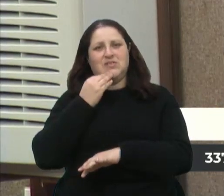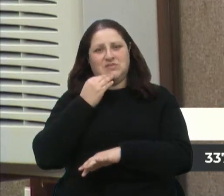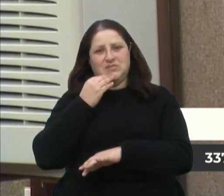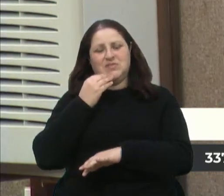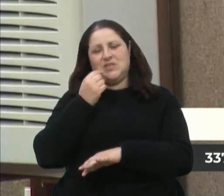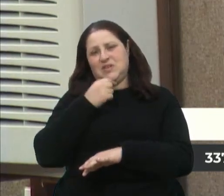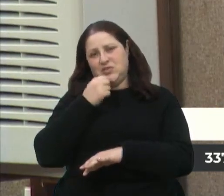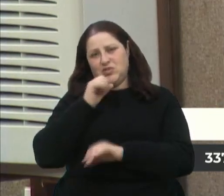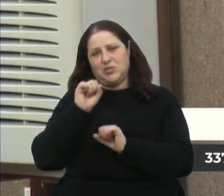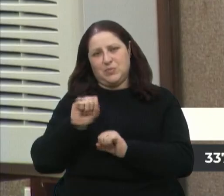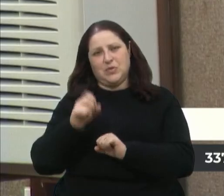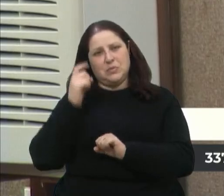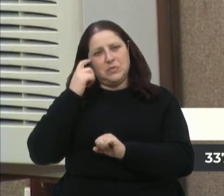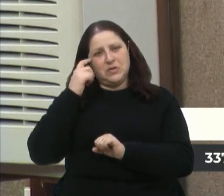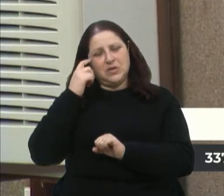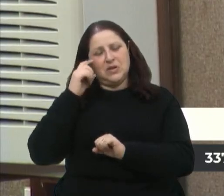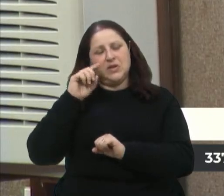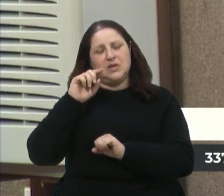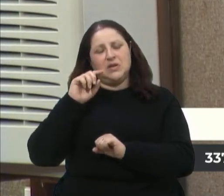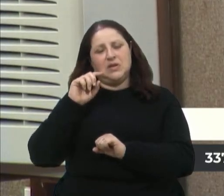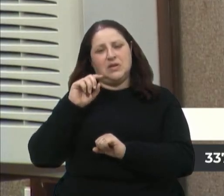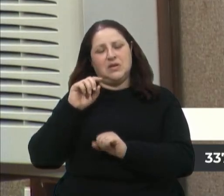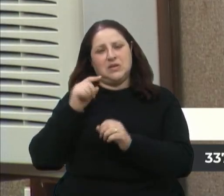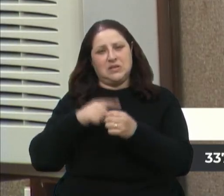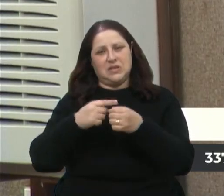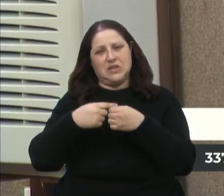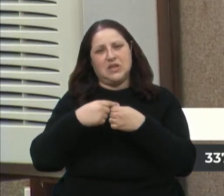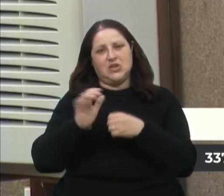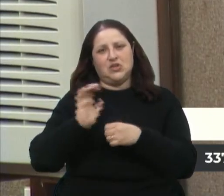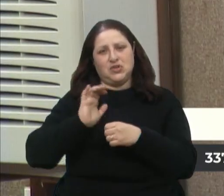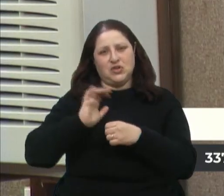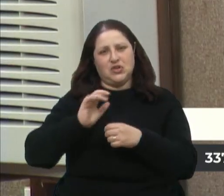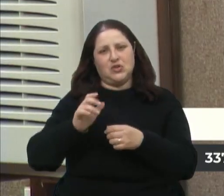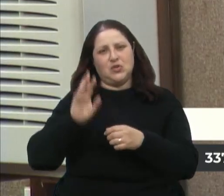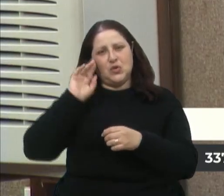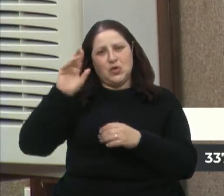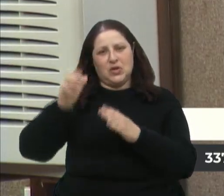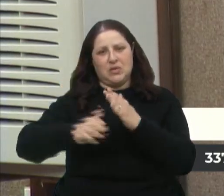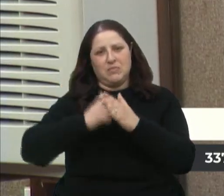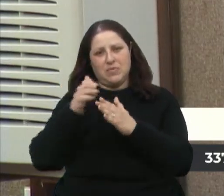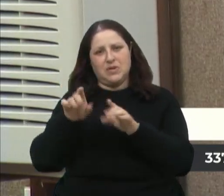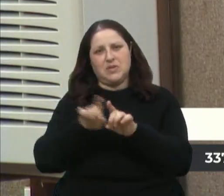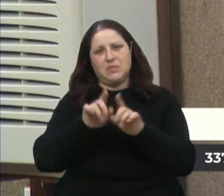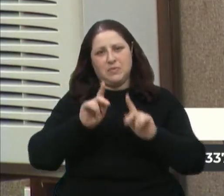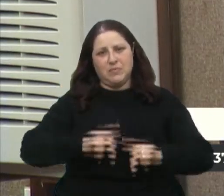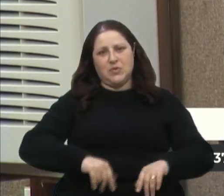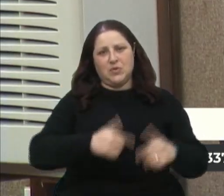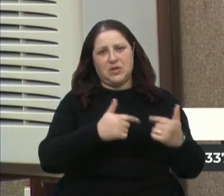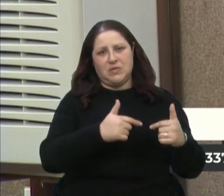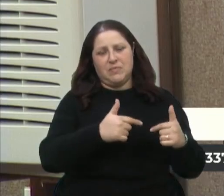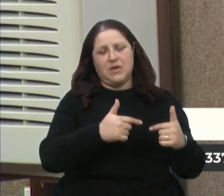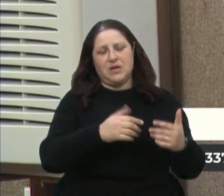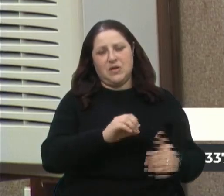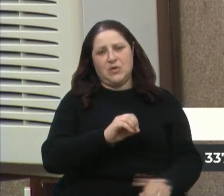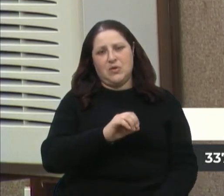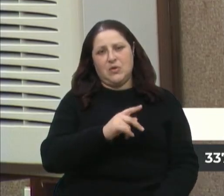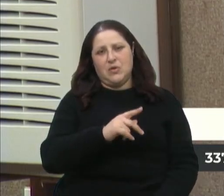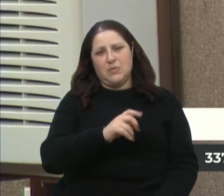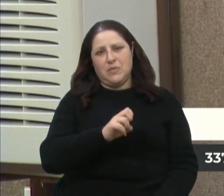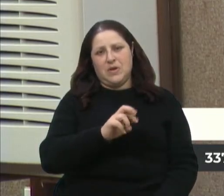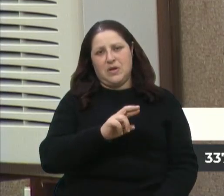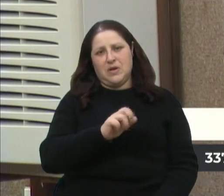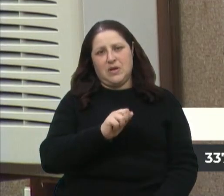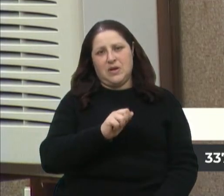Caxias pode ser considerada uma cidade de ricos, uma cidade de empresários, mas também é uma cidade de operários. E ela precisa,